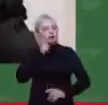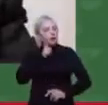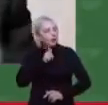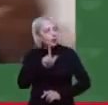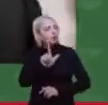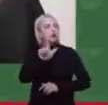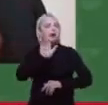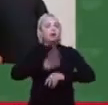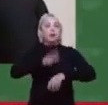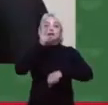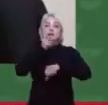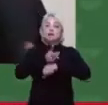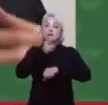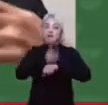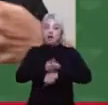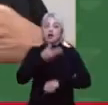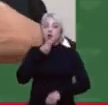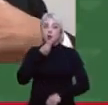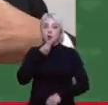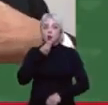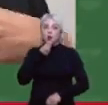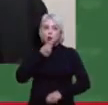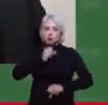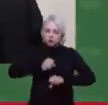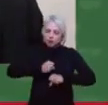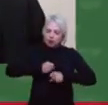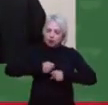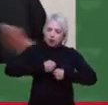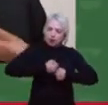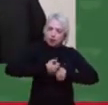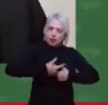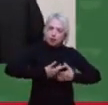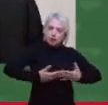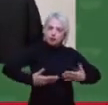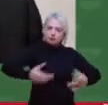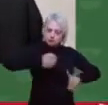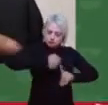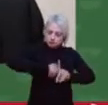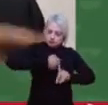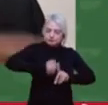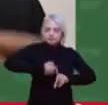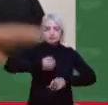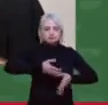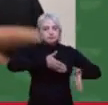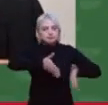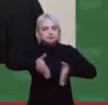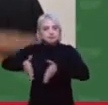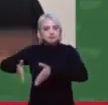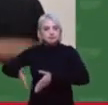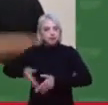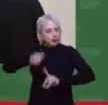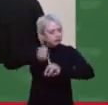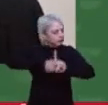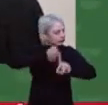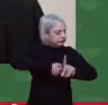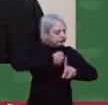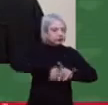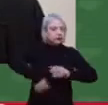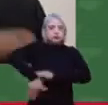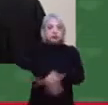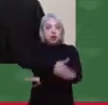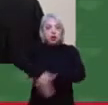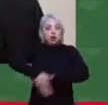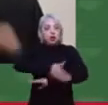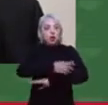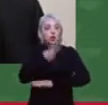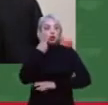mais vagas do que os homens pela sua maravilhosa, aguerrida participação numa luta nas ruas que vai